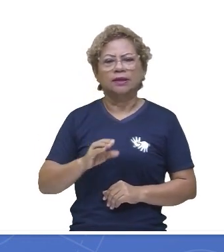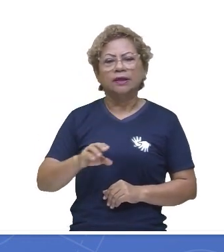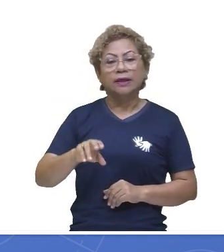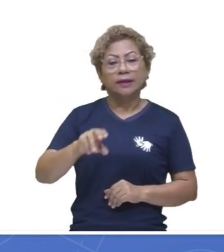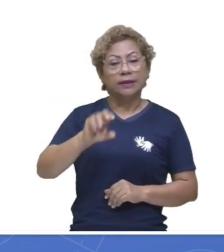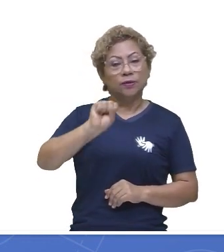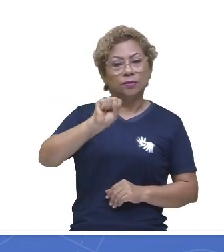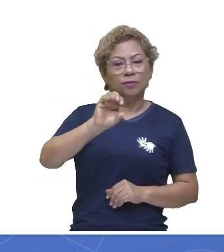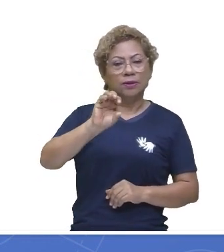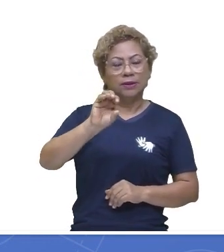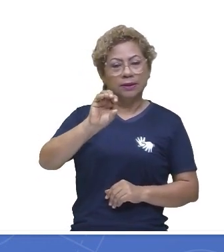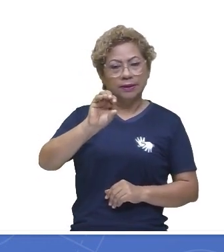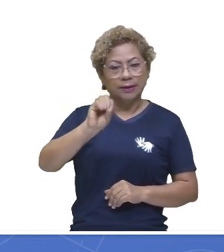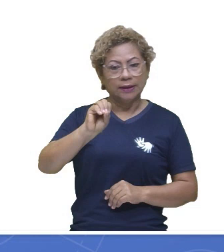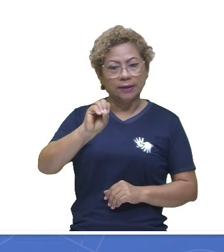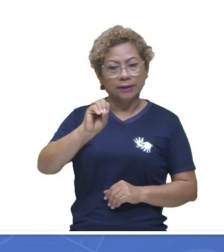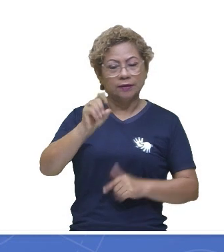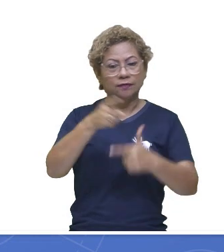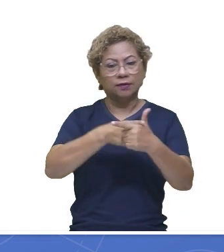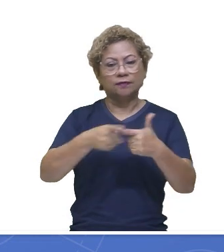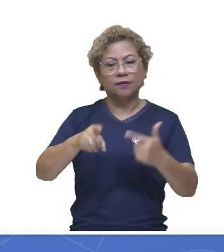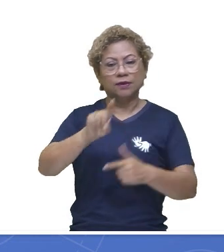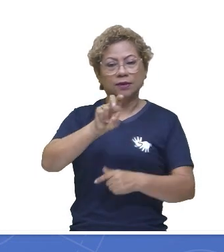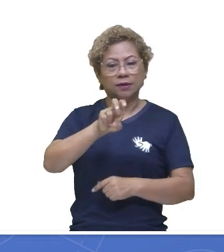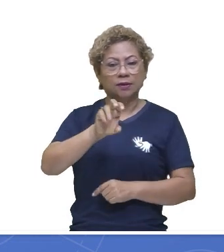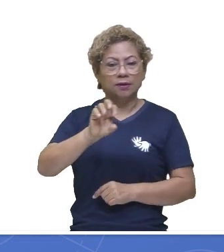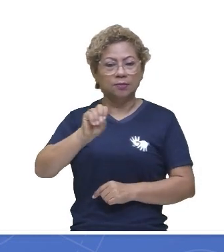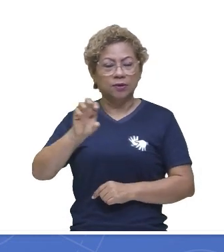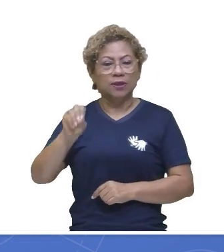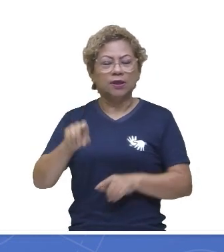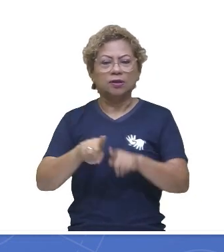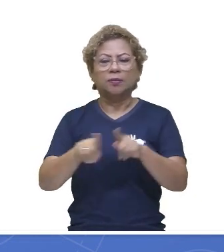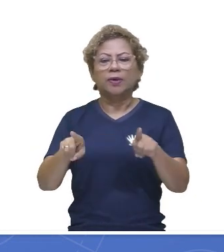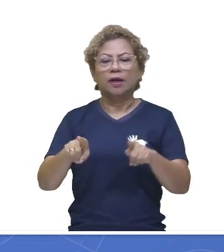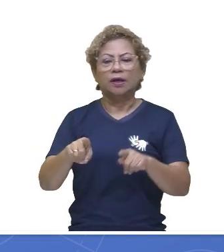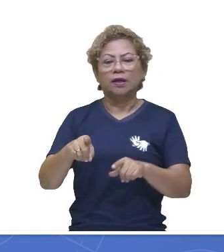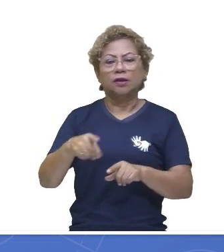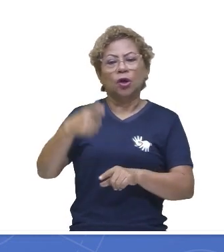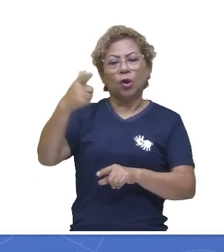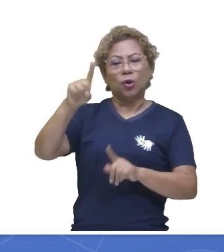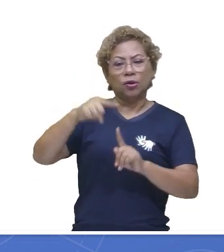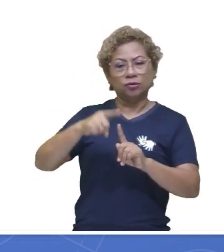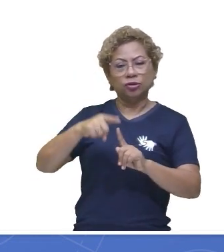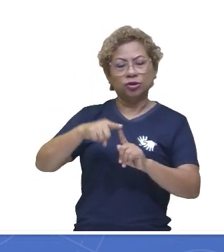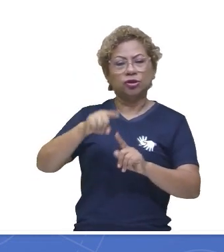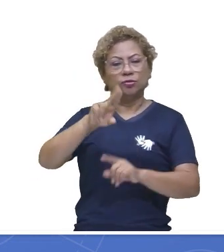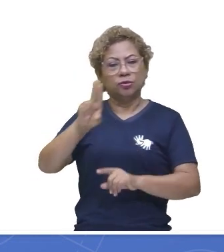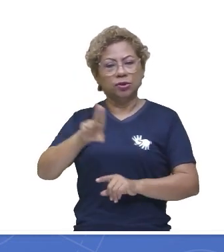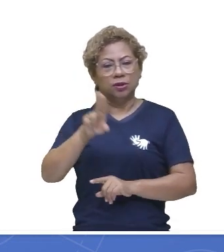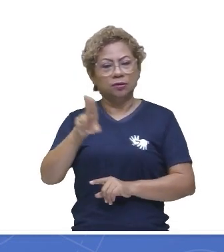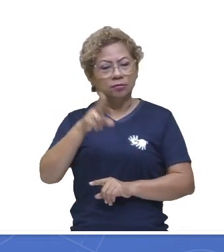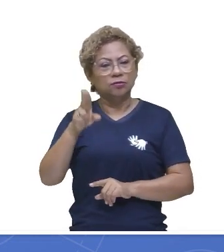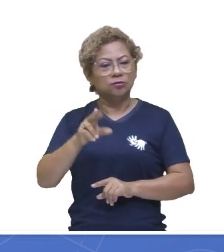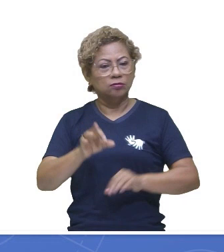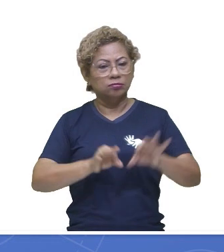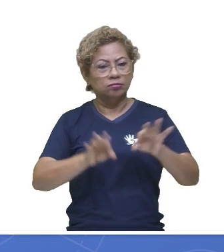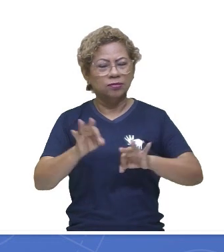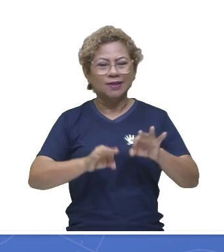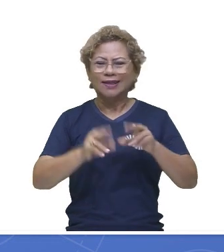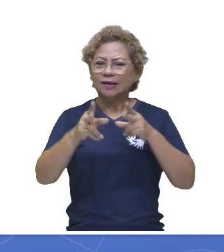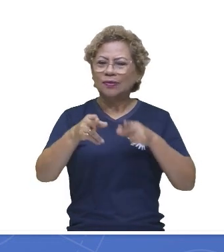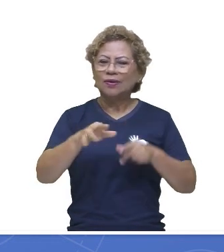500. Certo? Podia fazer assim. Mas aqui eu utilizei a equação completa do calor específico, né? Como eu fiz no